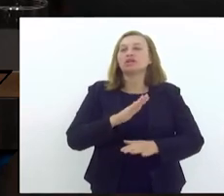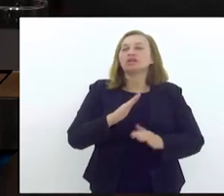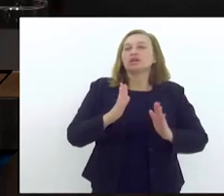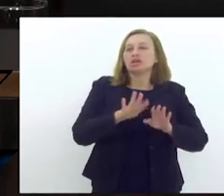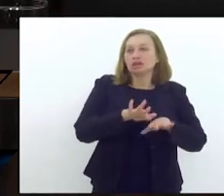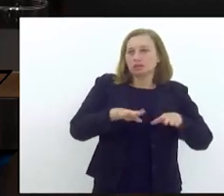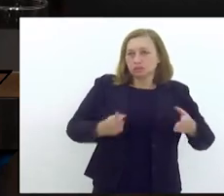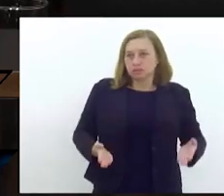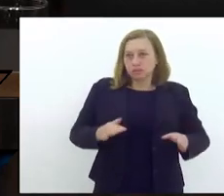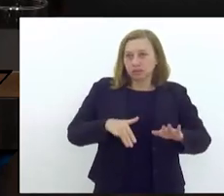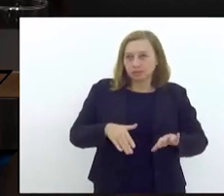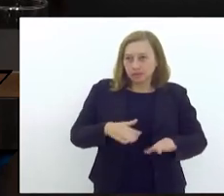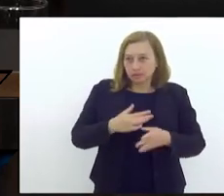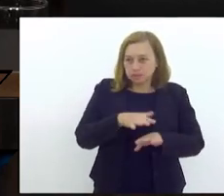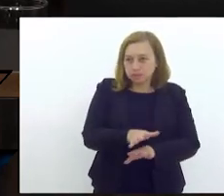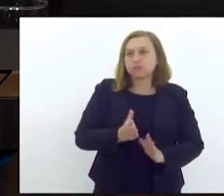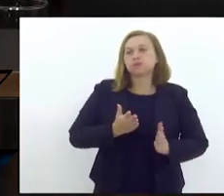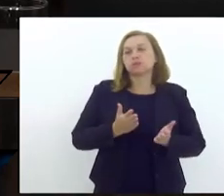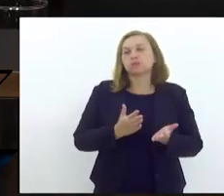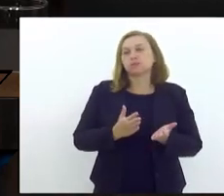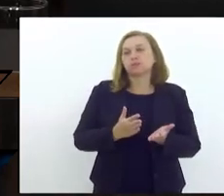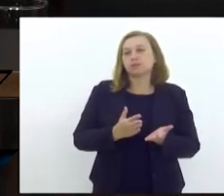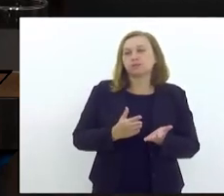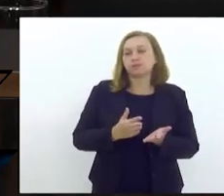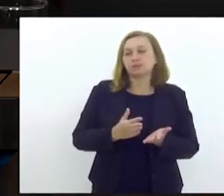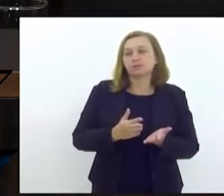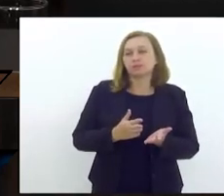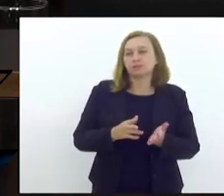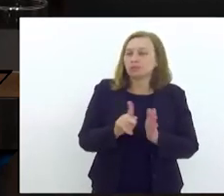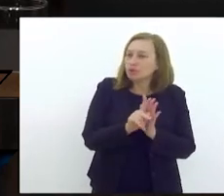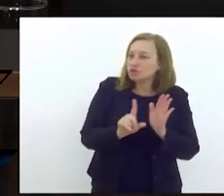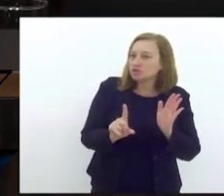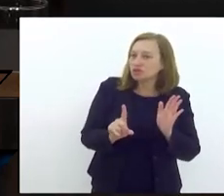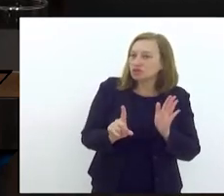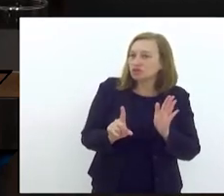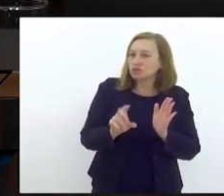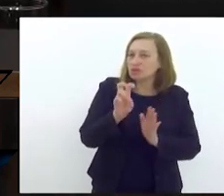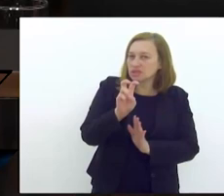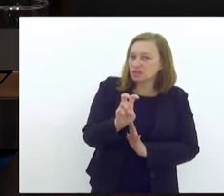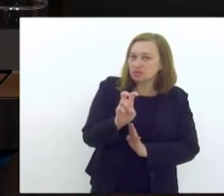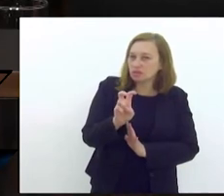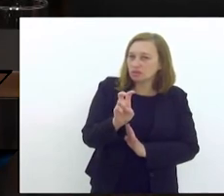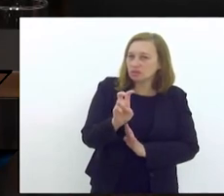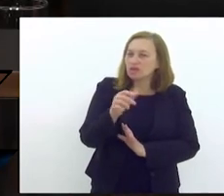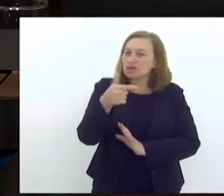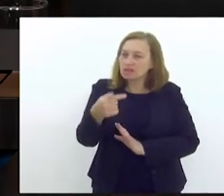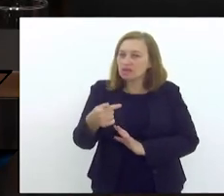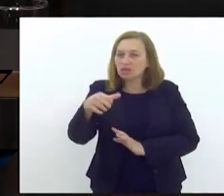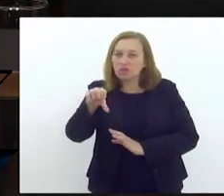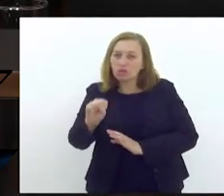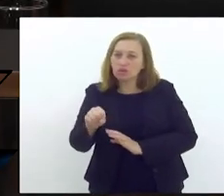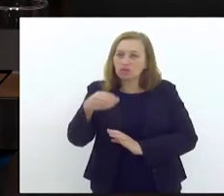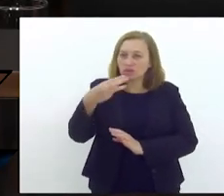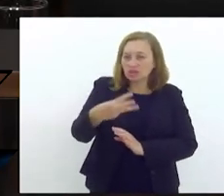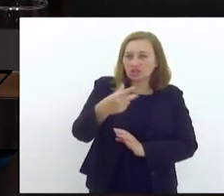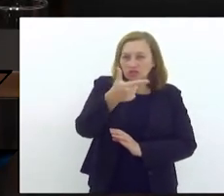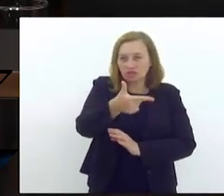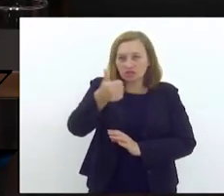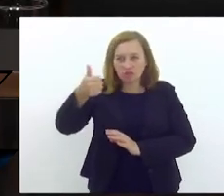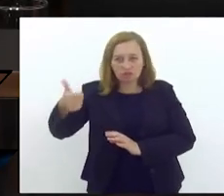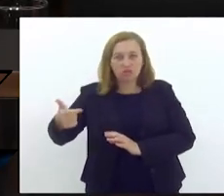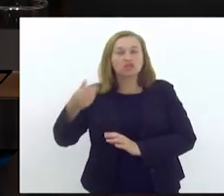requerimento de inclusão na hora do dia do projeto do projeto 5783 de 22